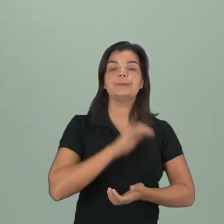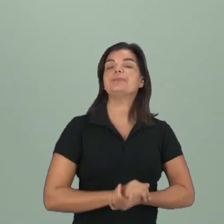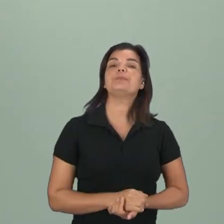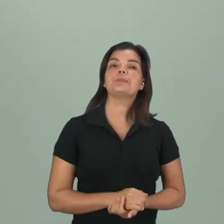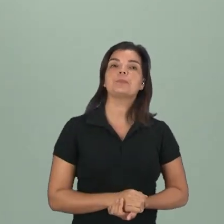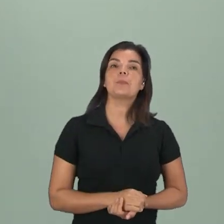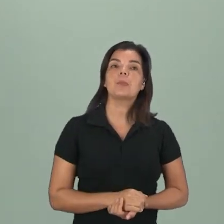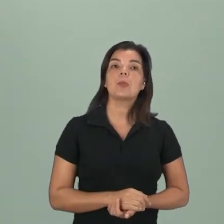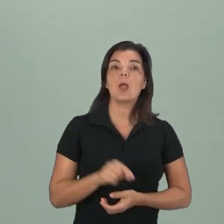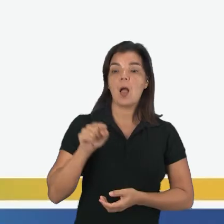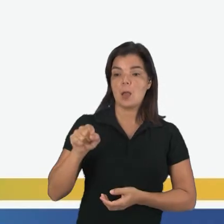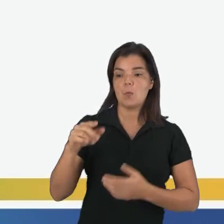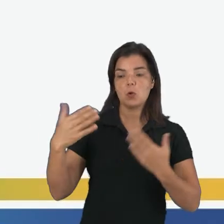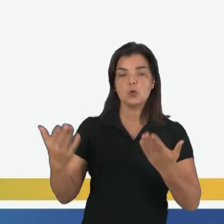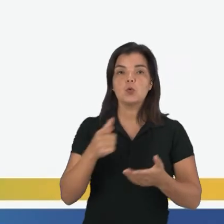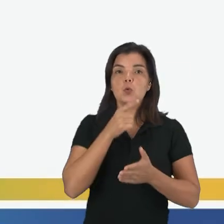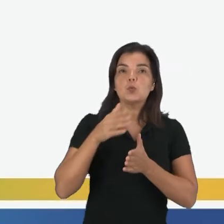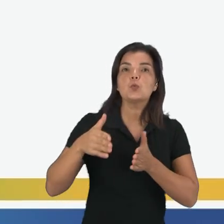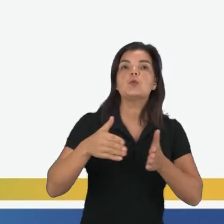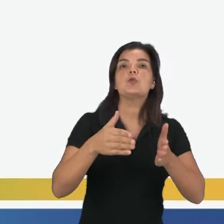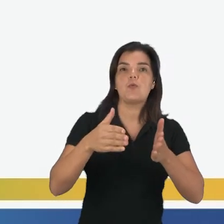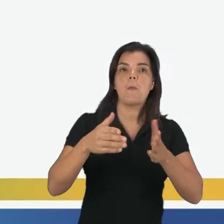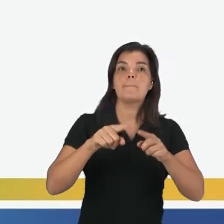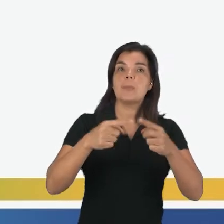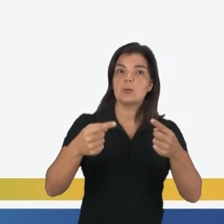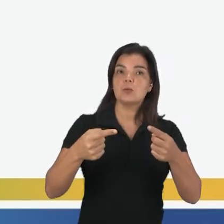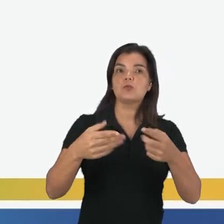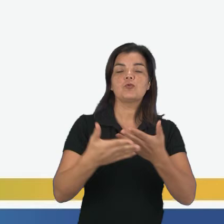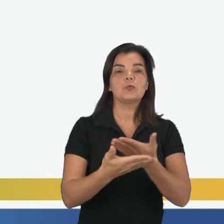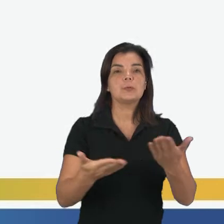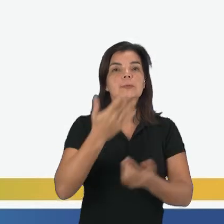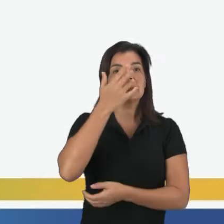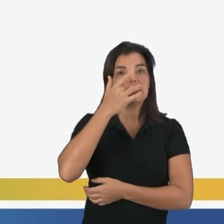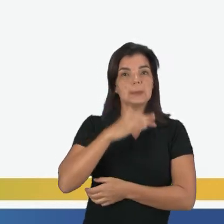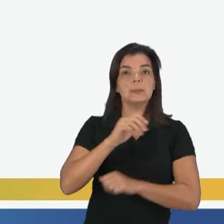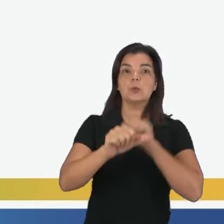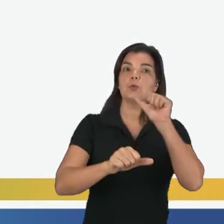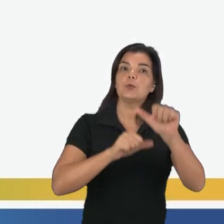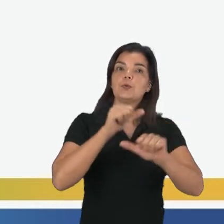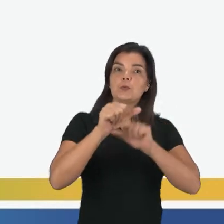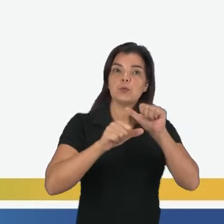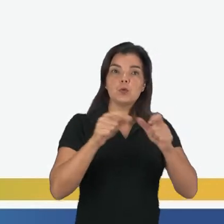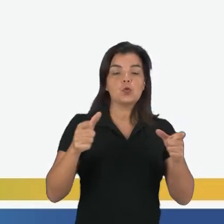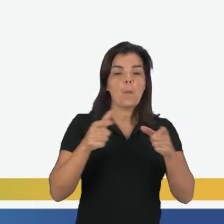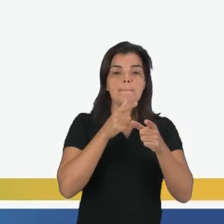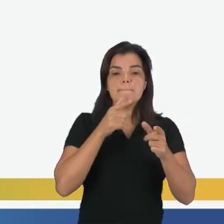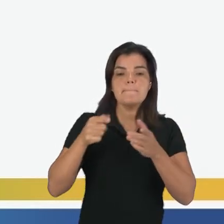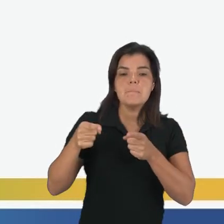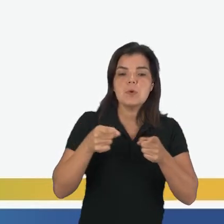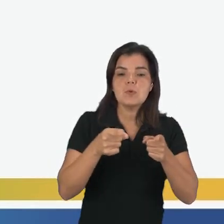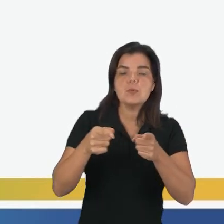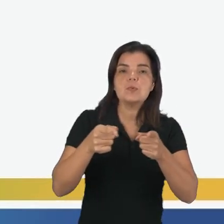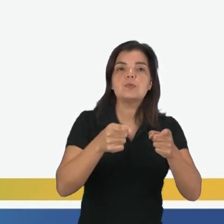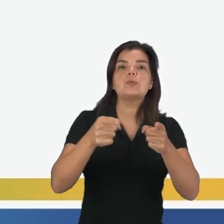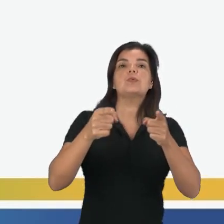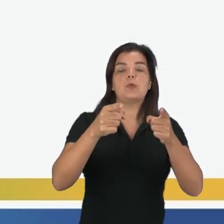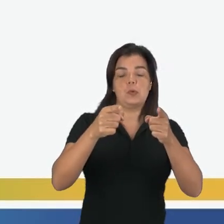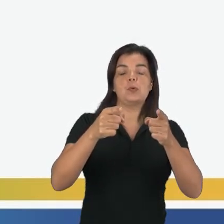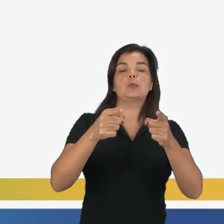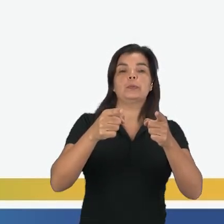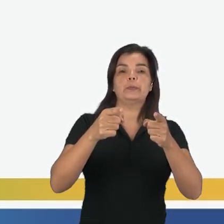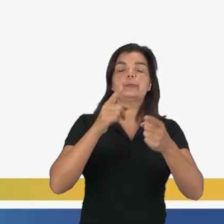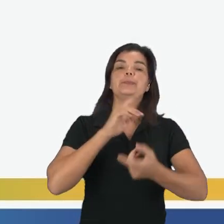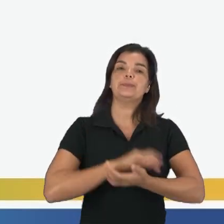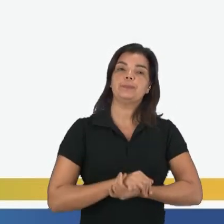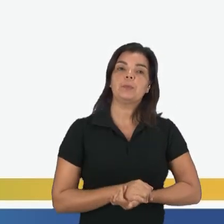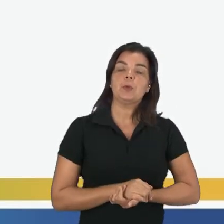para vocês. Aquele majestoso rio, palco das nossas peraltices de criança, transformou-se em